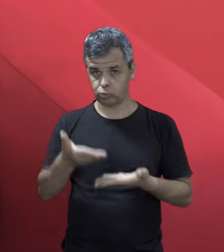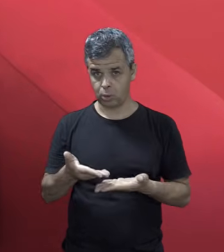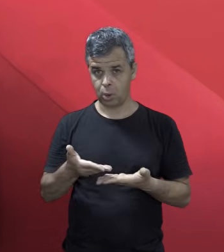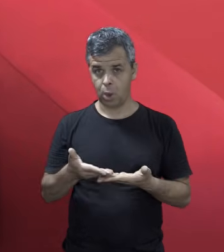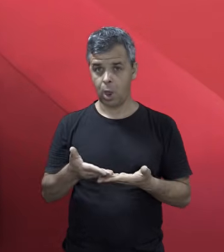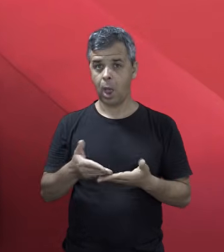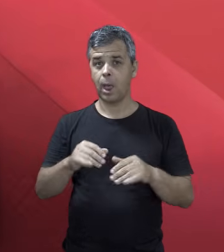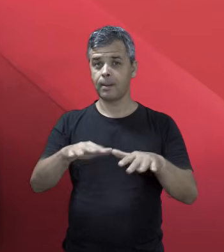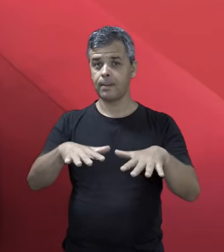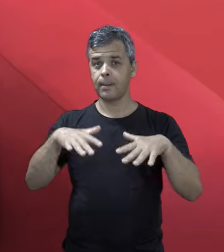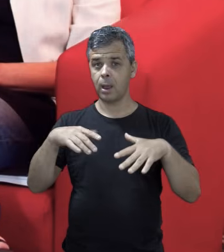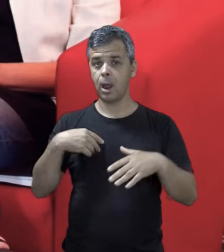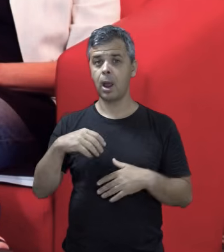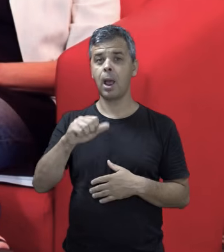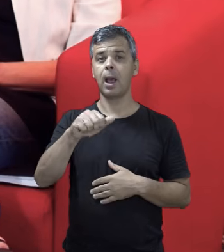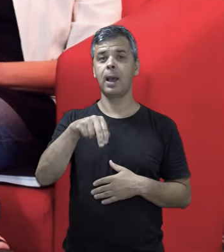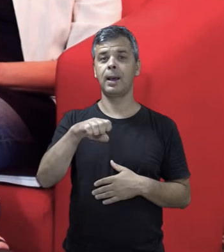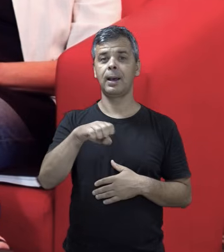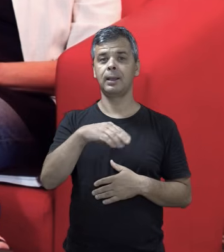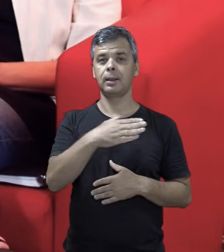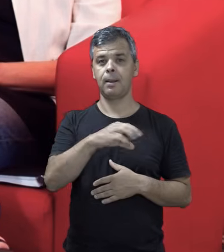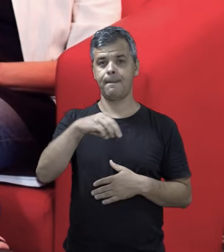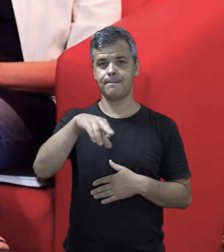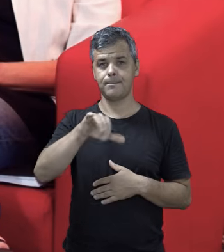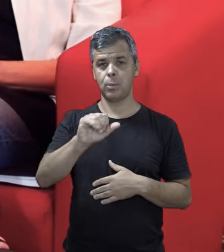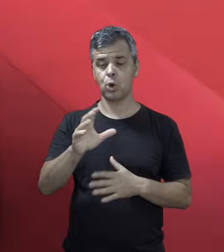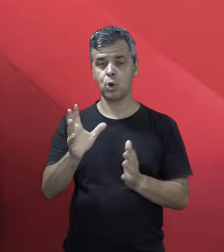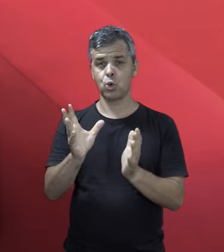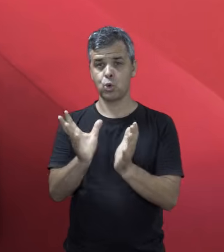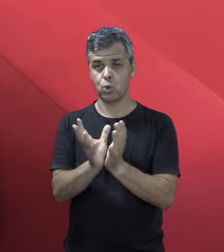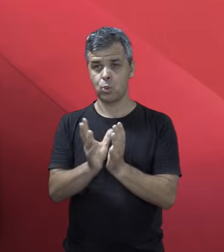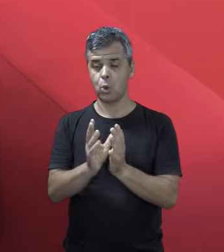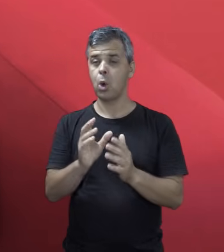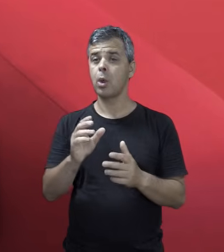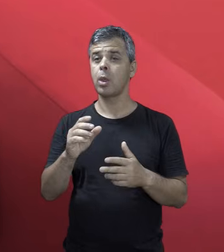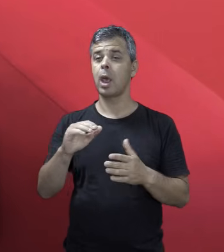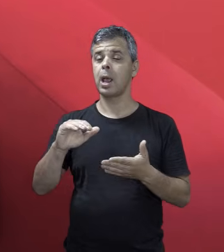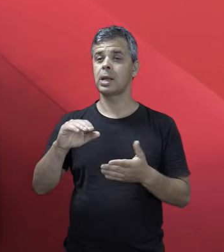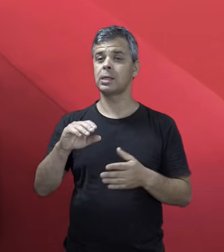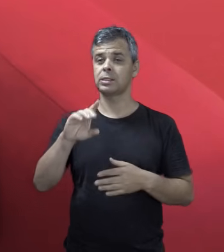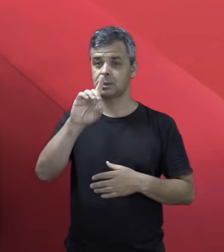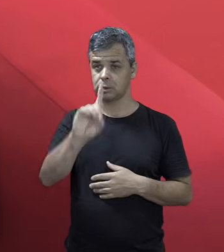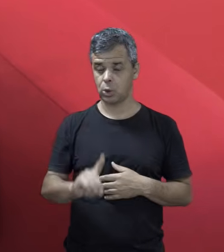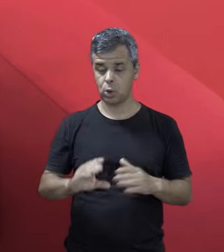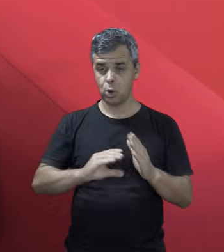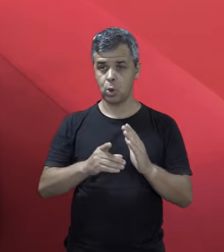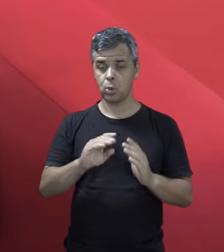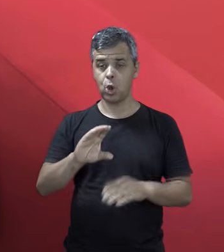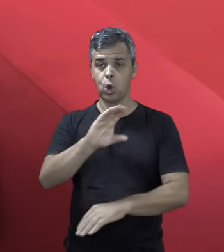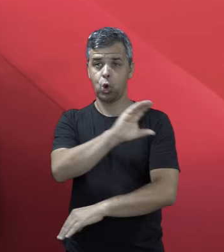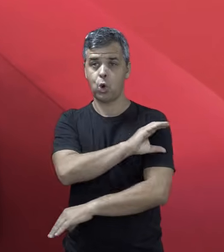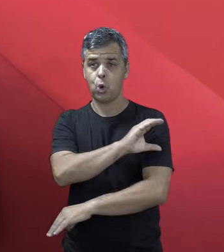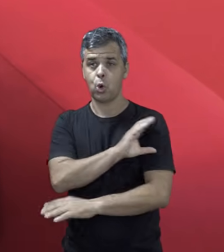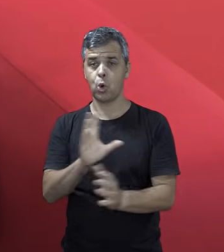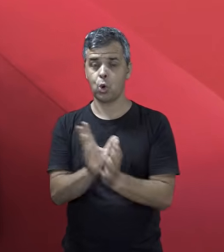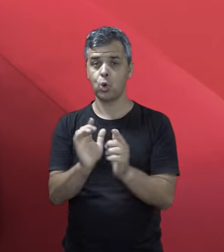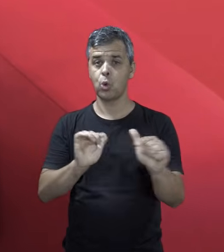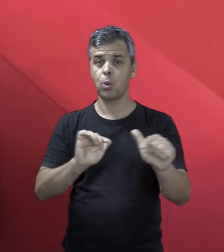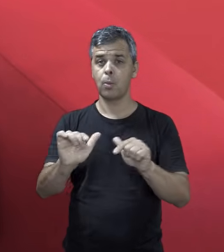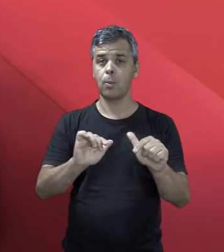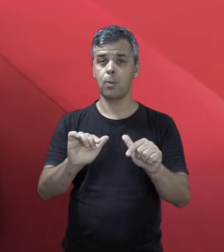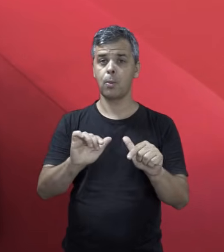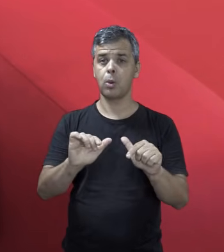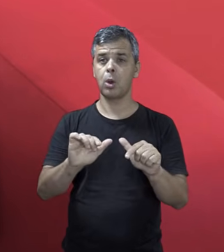nossos estúdios, Anne Moura, membro da Executiva Nacional do Partido e coordenadora do Grupo de Trabalho